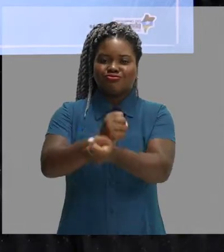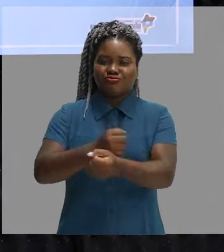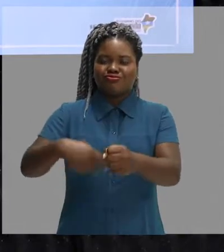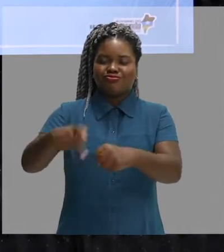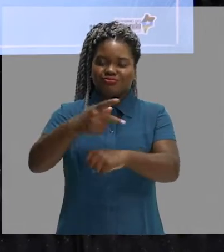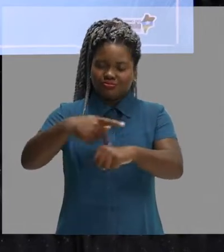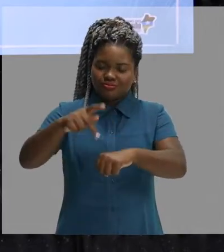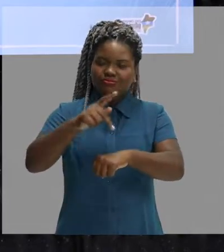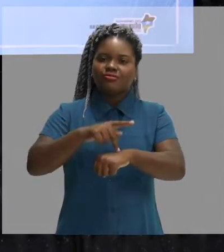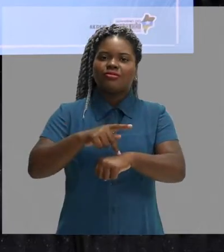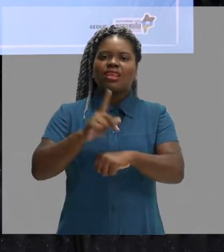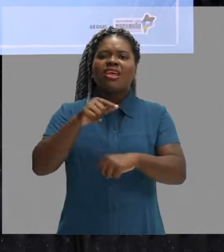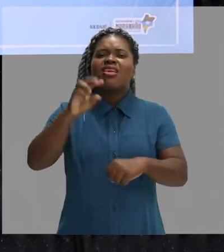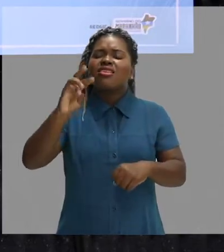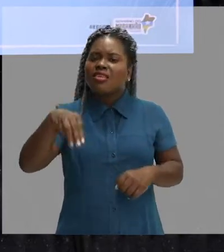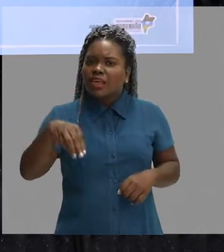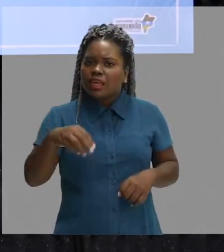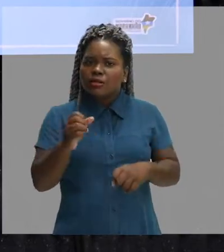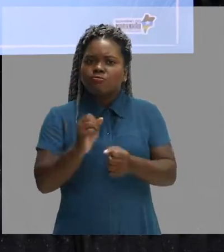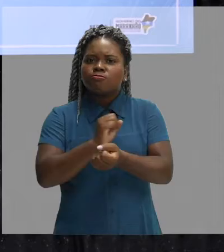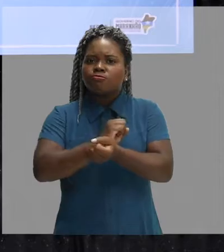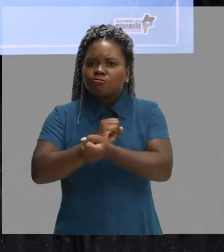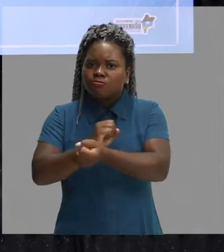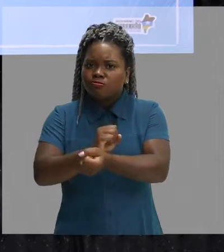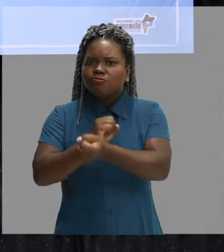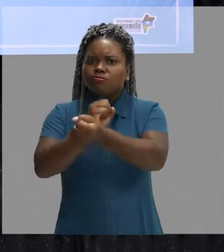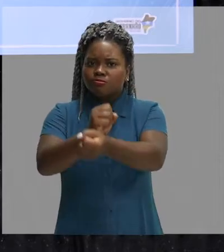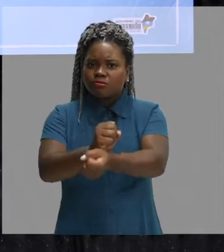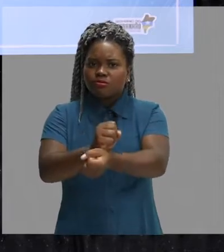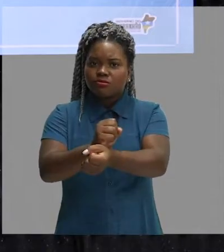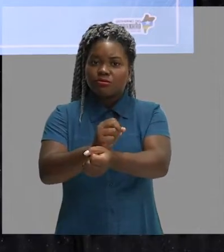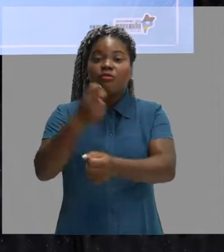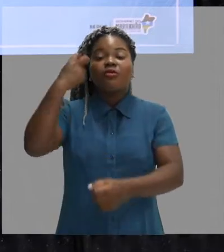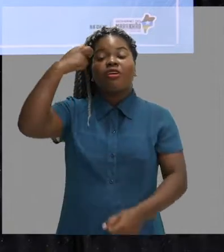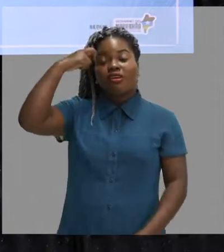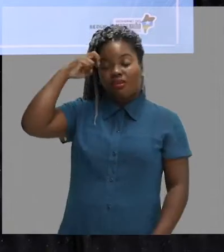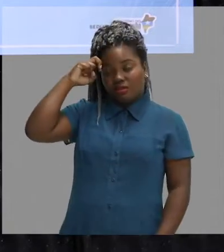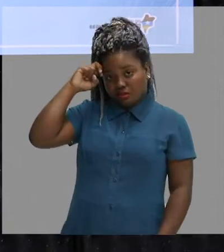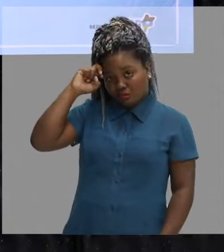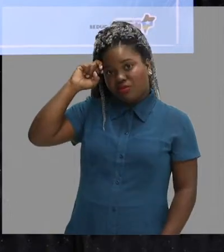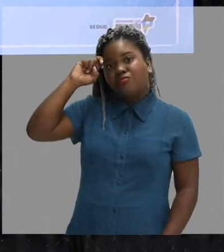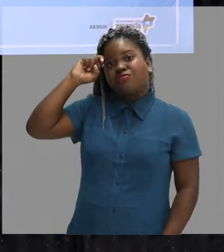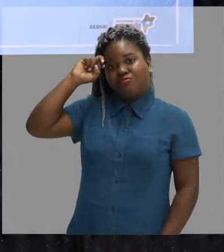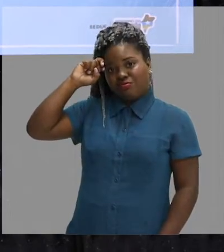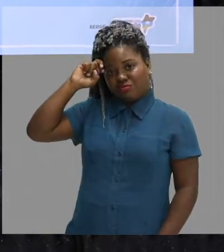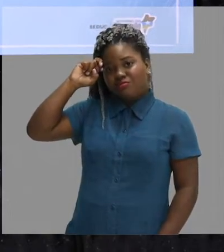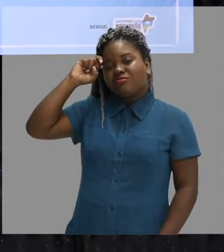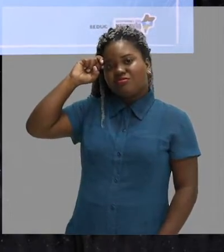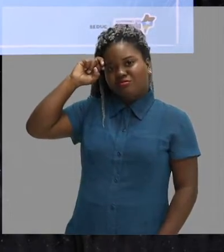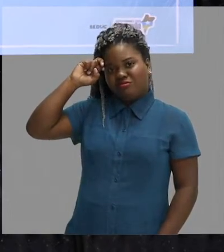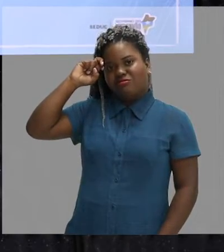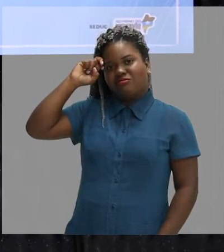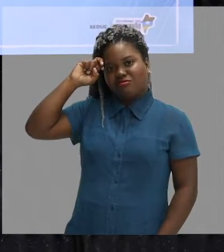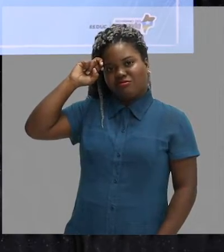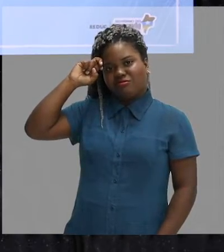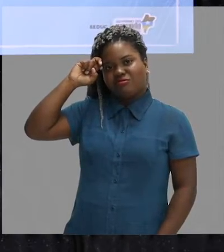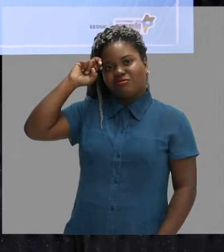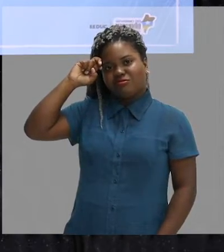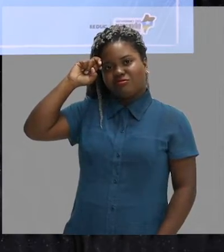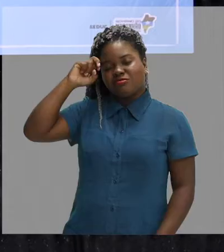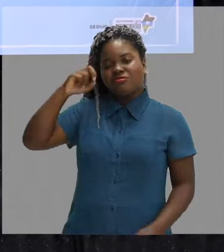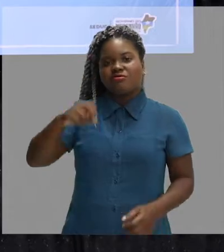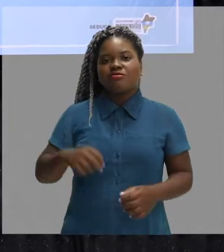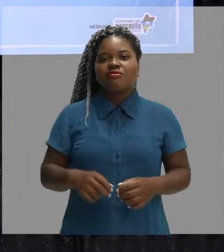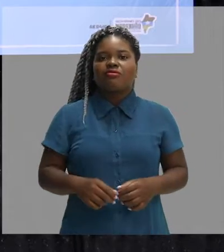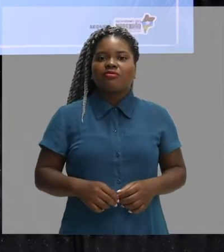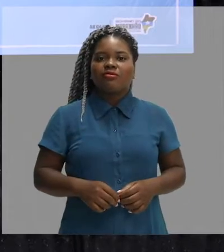Brasil? Eram os negros trazidos da África, que eram comercializados como escravos aqui no litoral brasileiro,